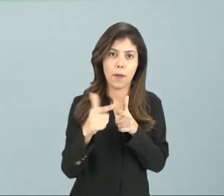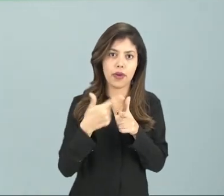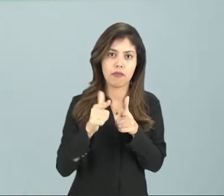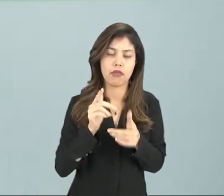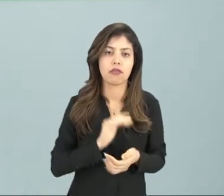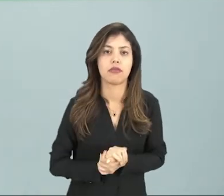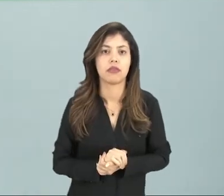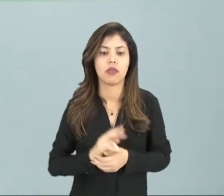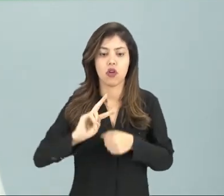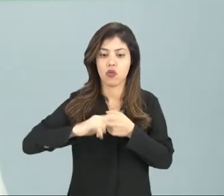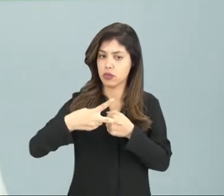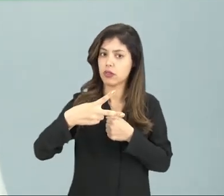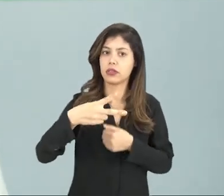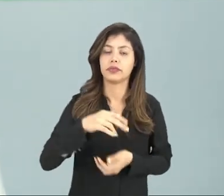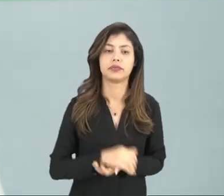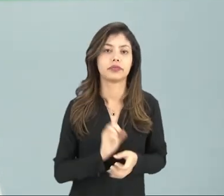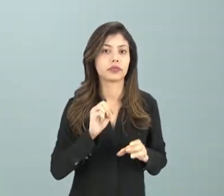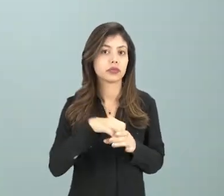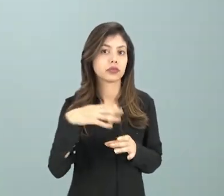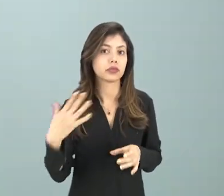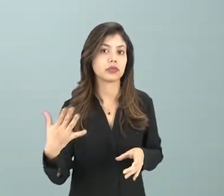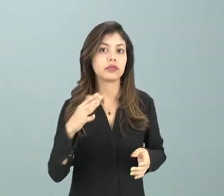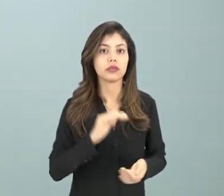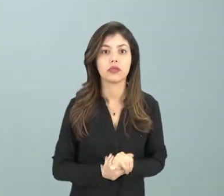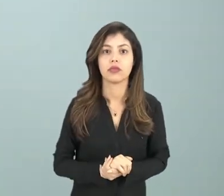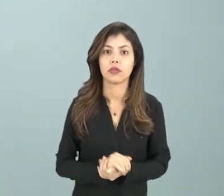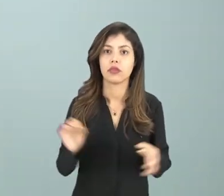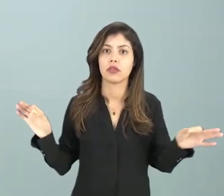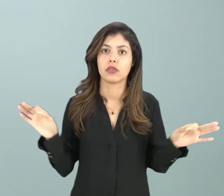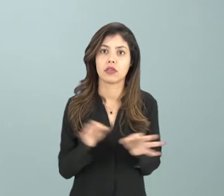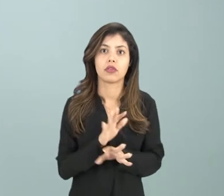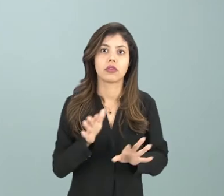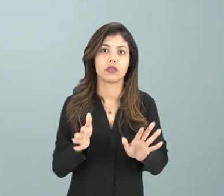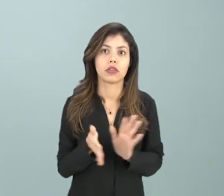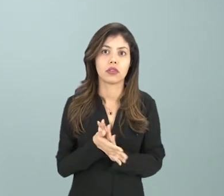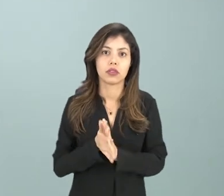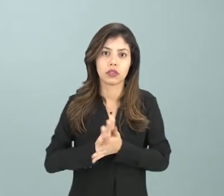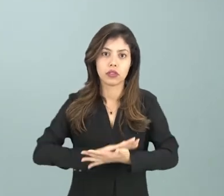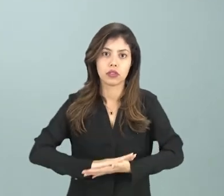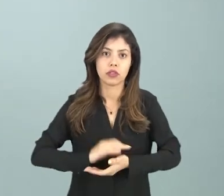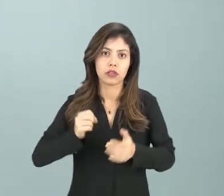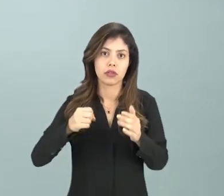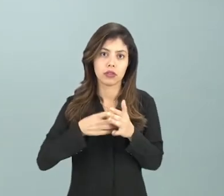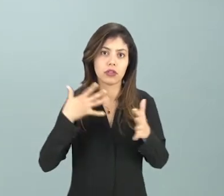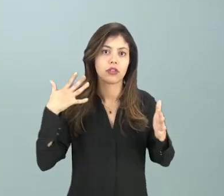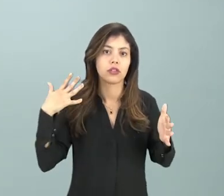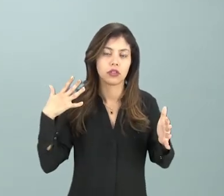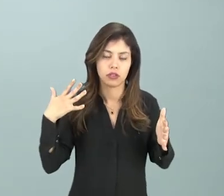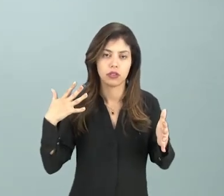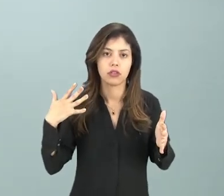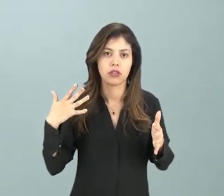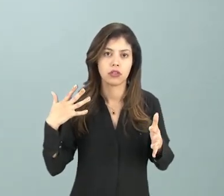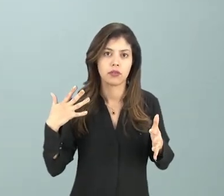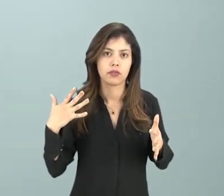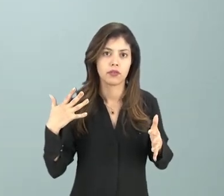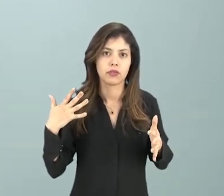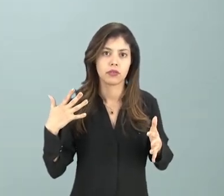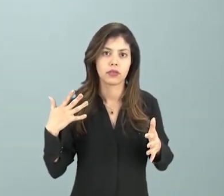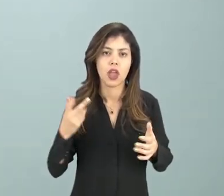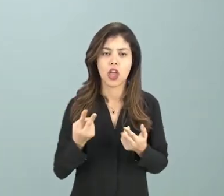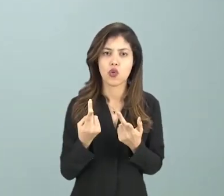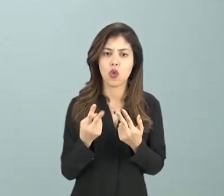consequência tranquilo fora aqui os descarte dos lixos muitas vezes não são